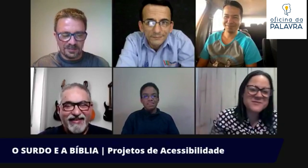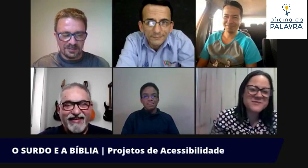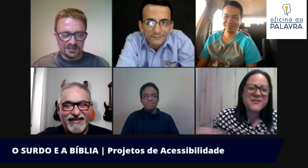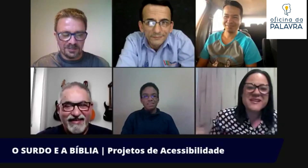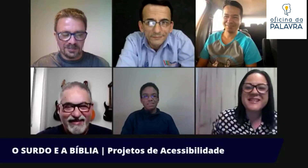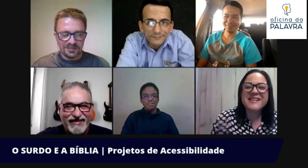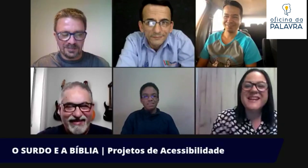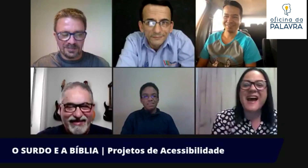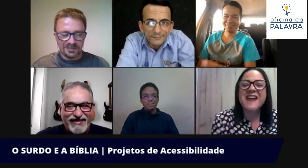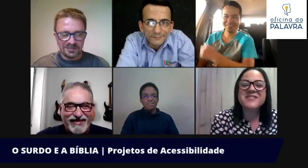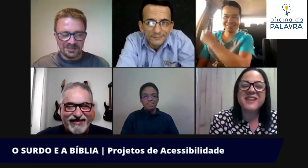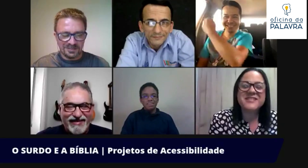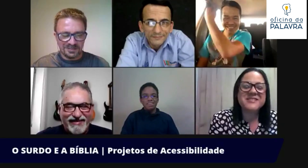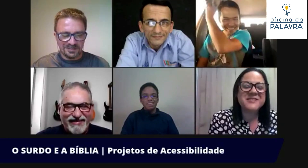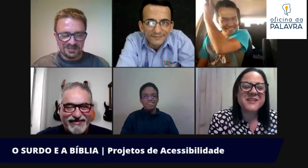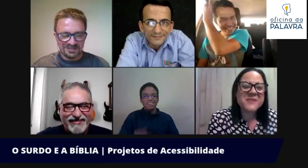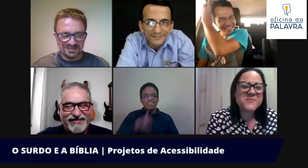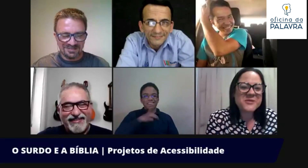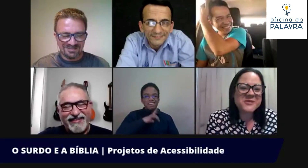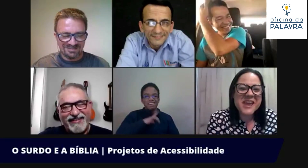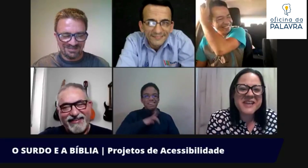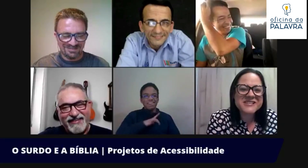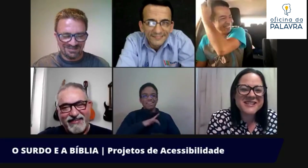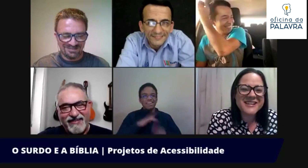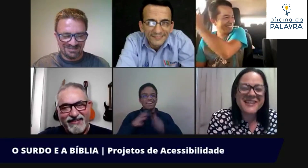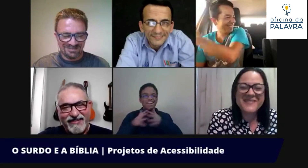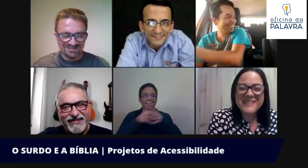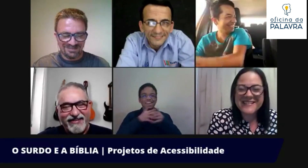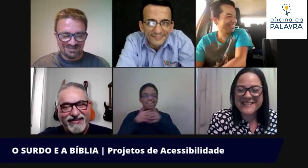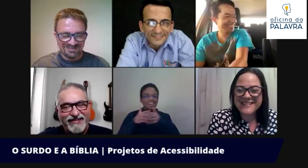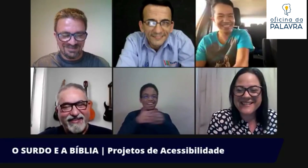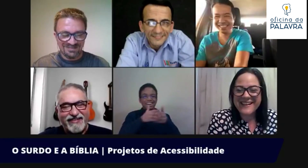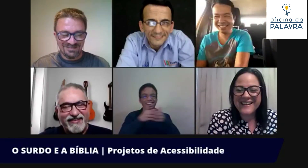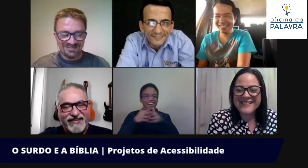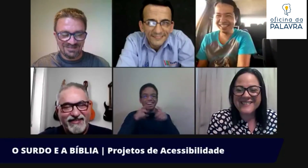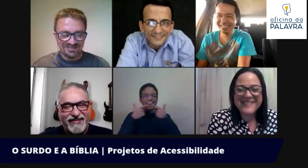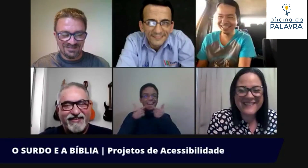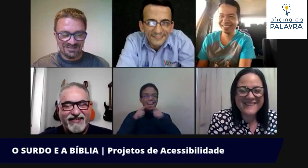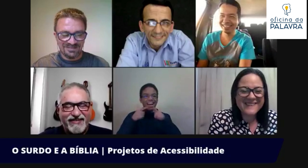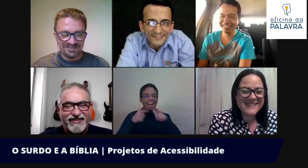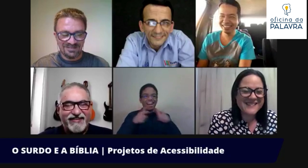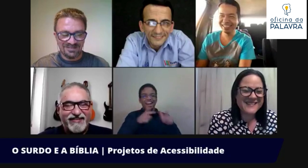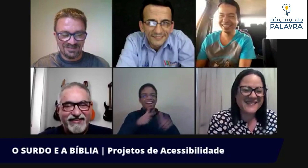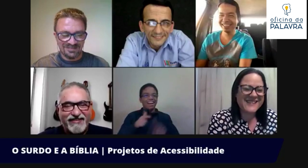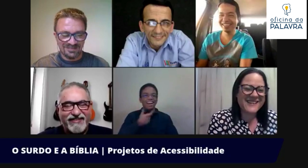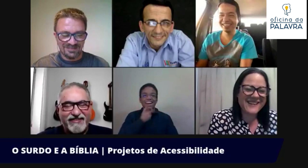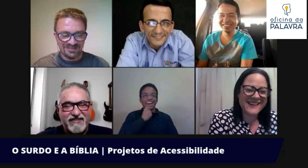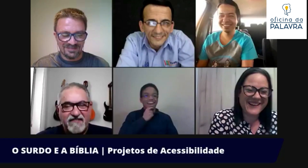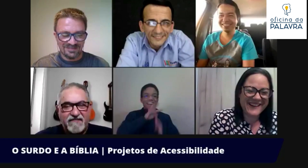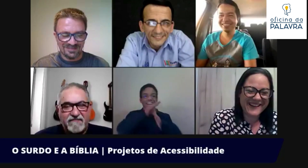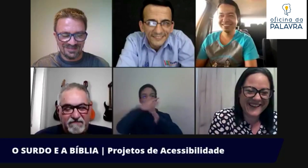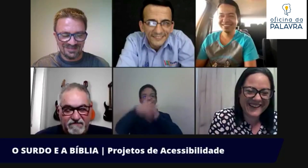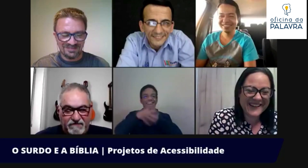Muitas línguas me fazem delirar. Português, Libras, inglês, é muita coisa.